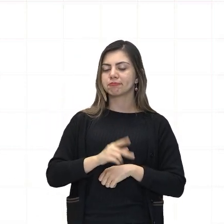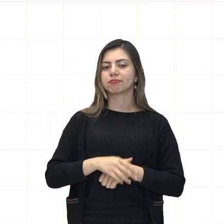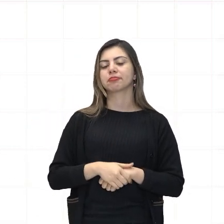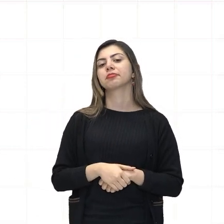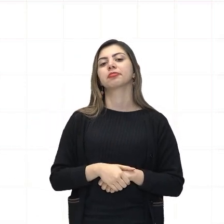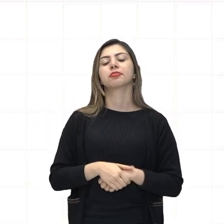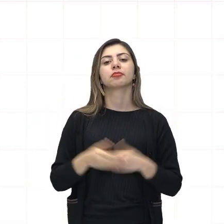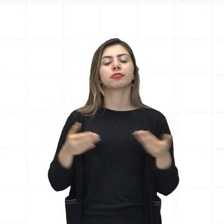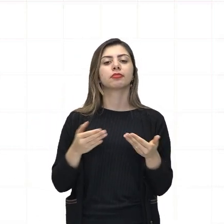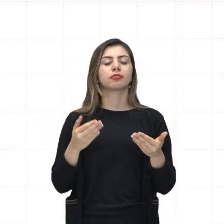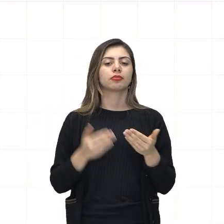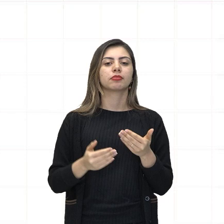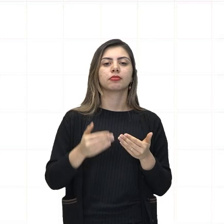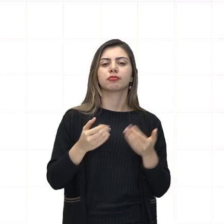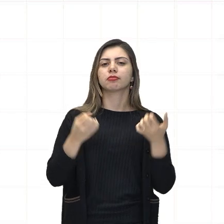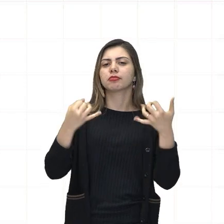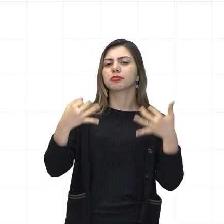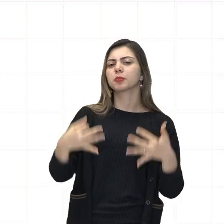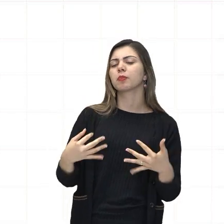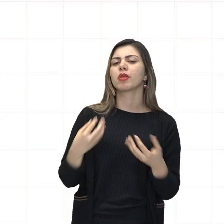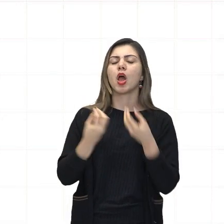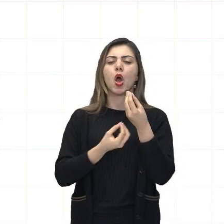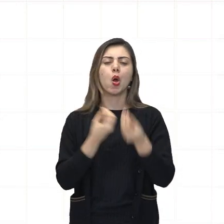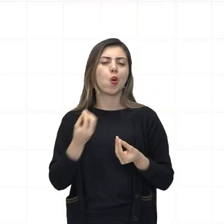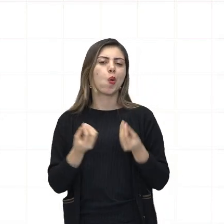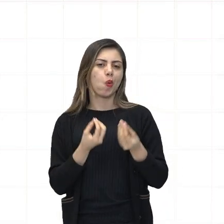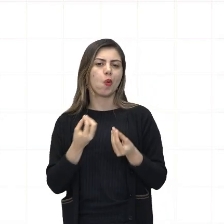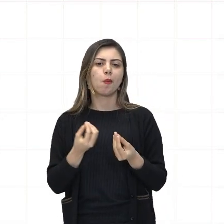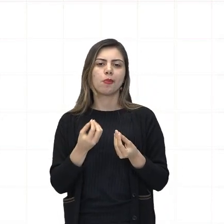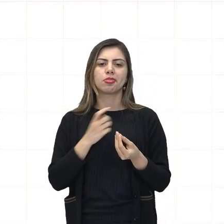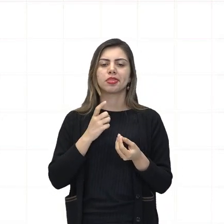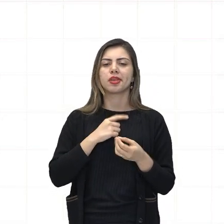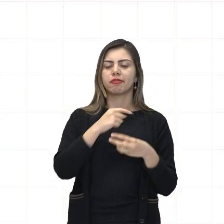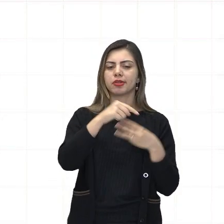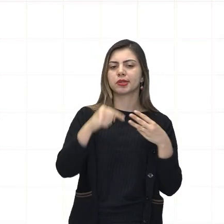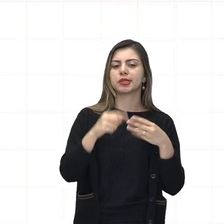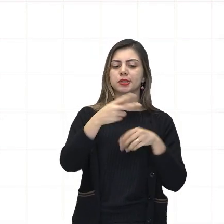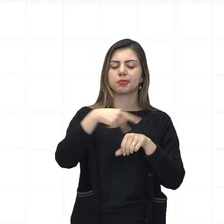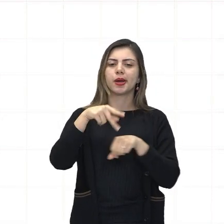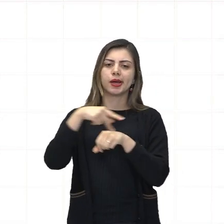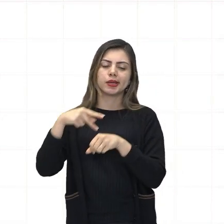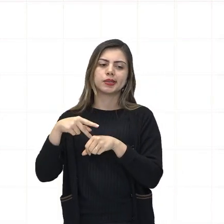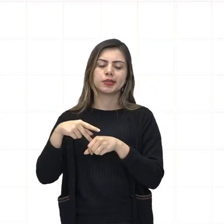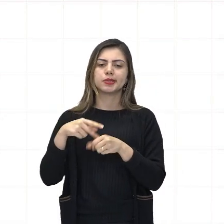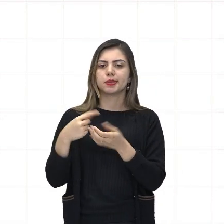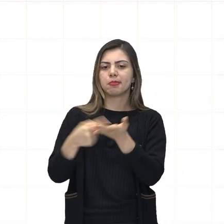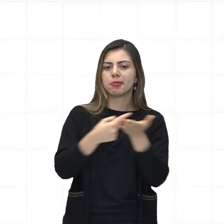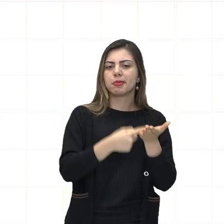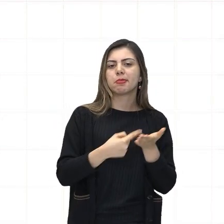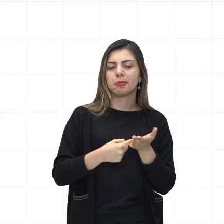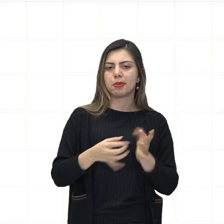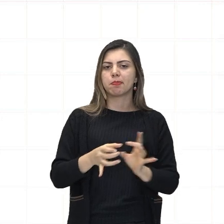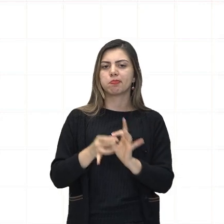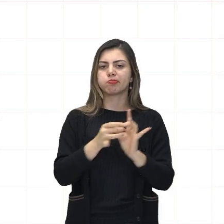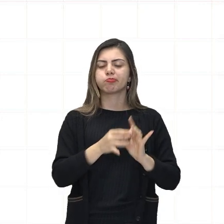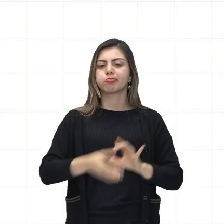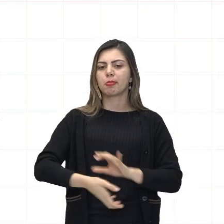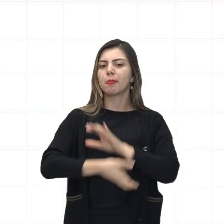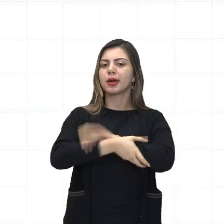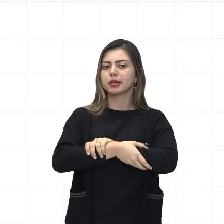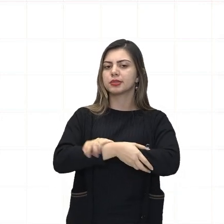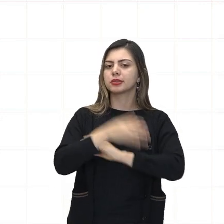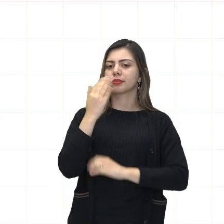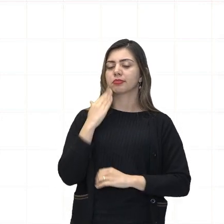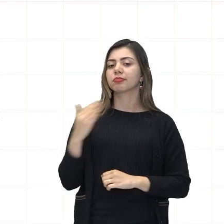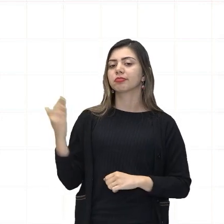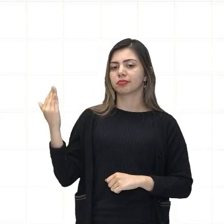Vamos então a entender, trouxe para vocês aqui basicamente uma ilustração que vai nos mostrar ali a Tríplice Aliança